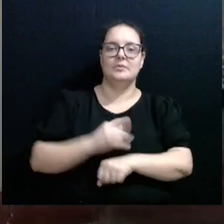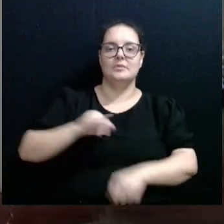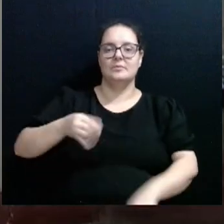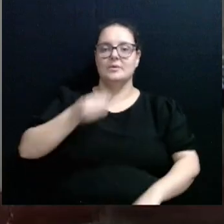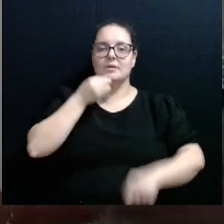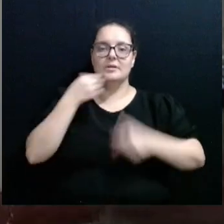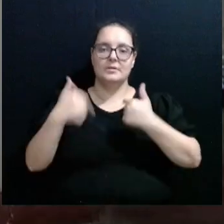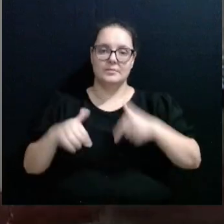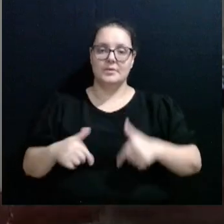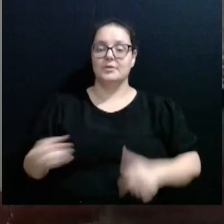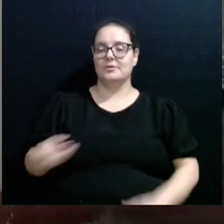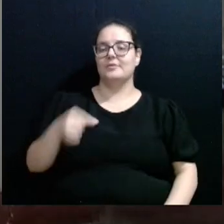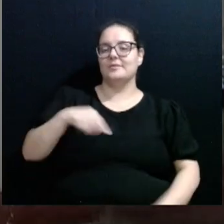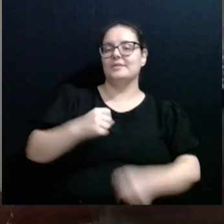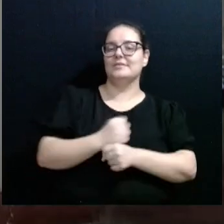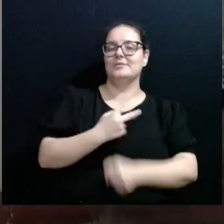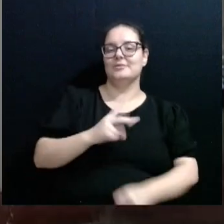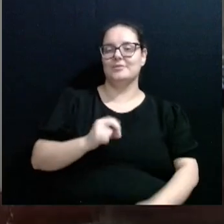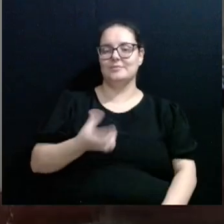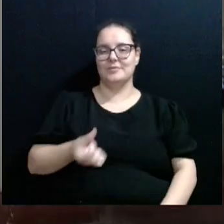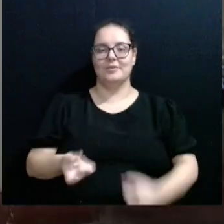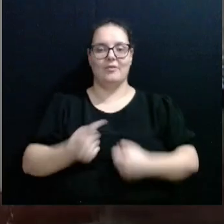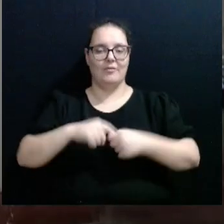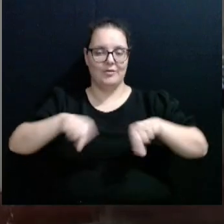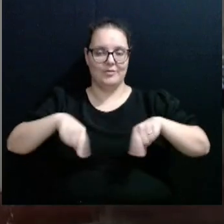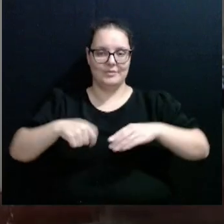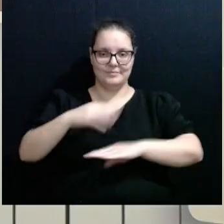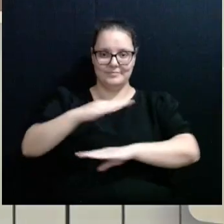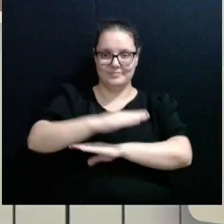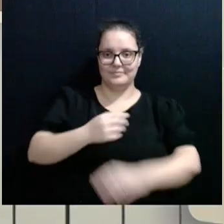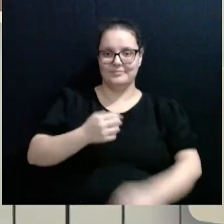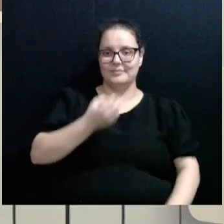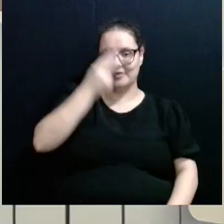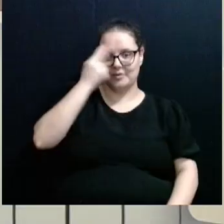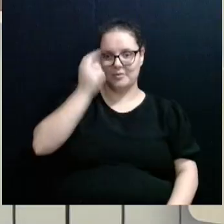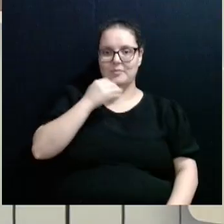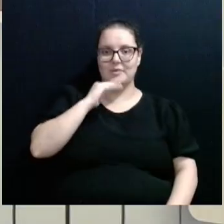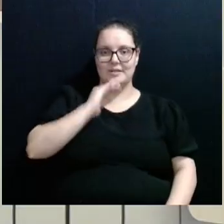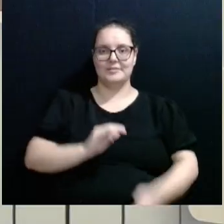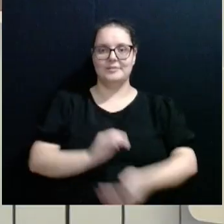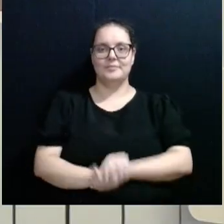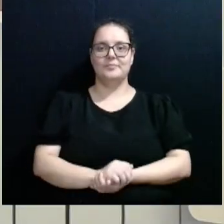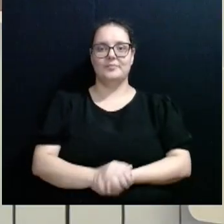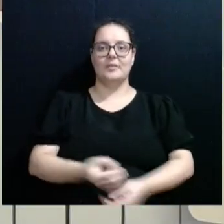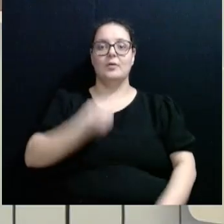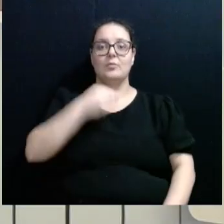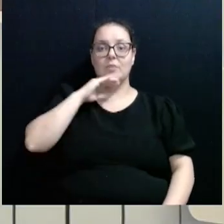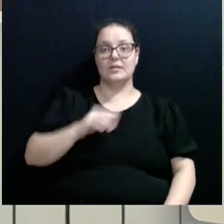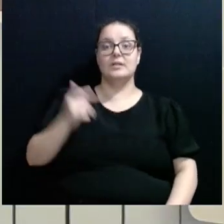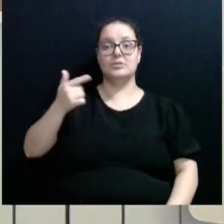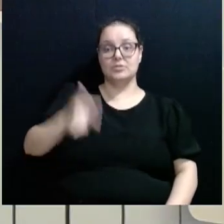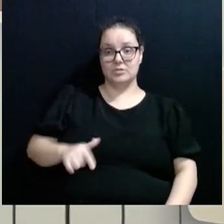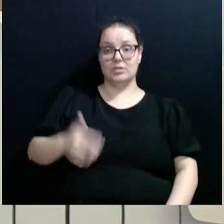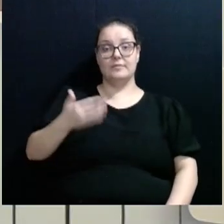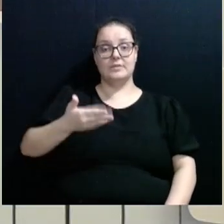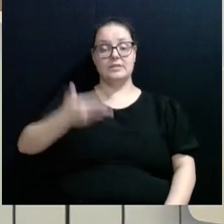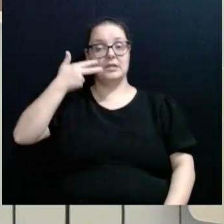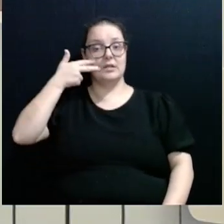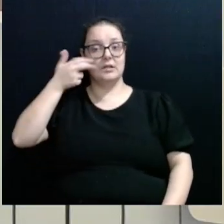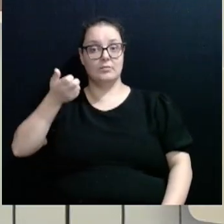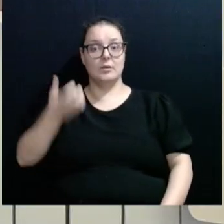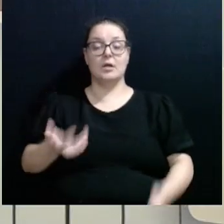ano de 2026. Volto com você no estúdio, Gabriel. Boa tarde. Boa tarde mais uma vez a você, Rafael Turati. Quero agradecer